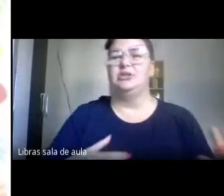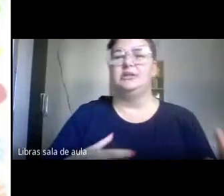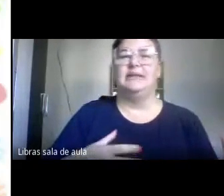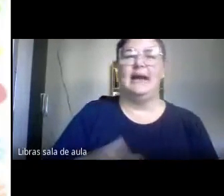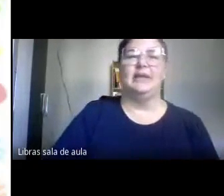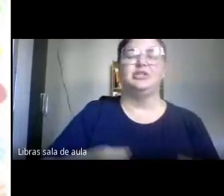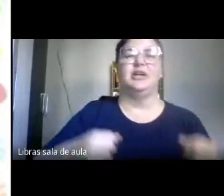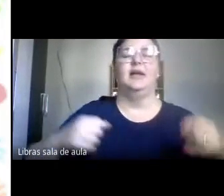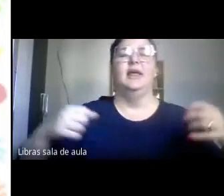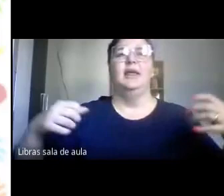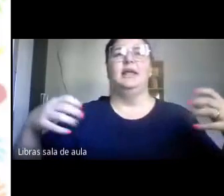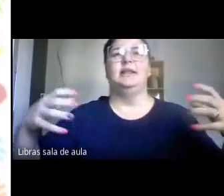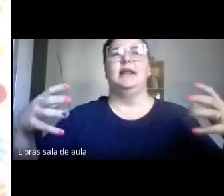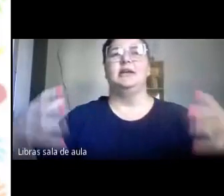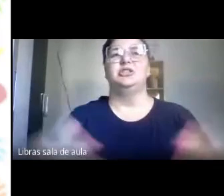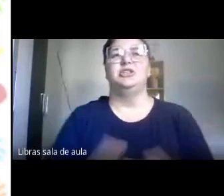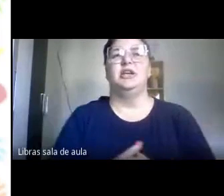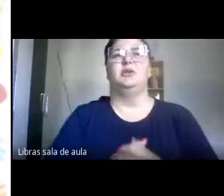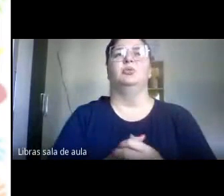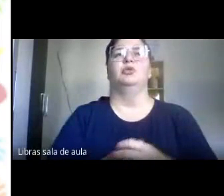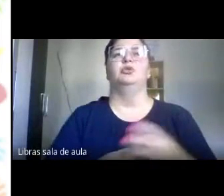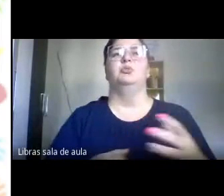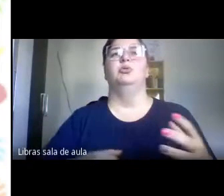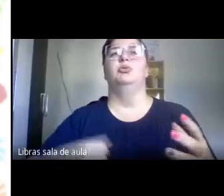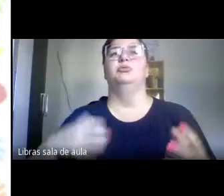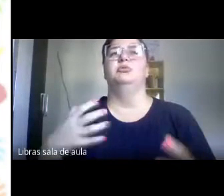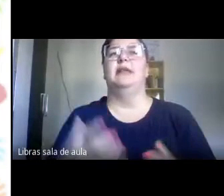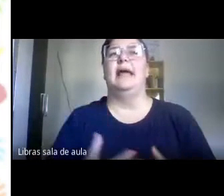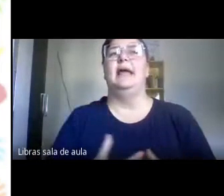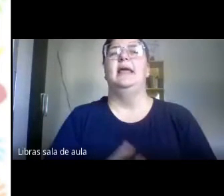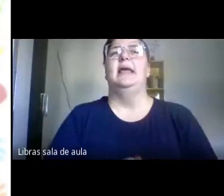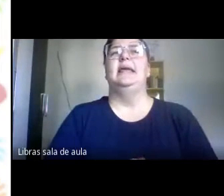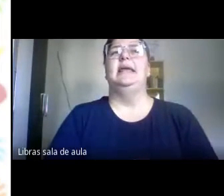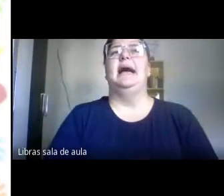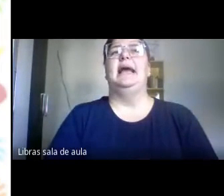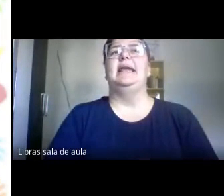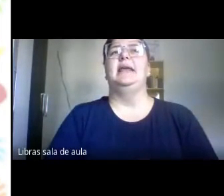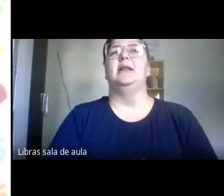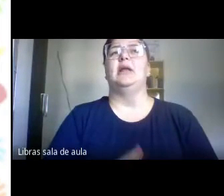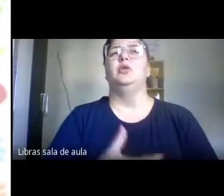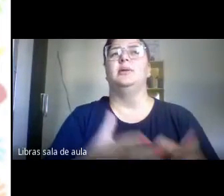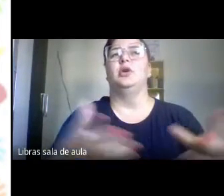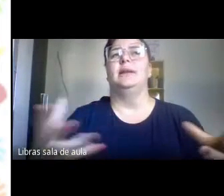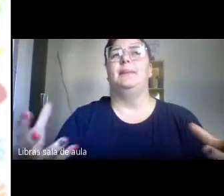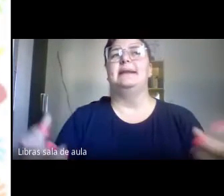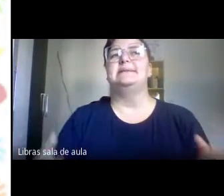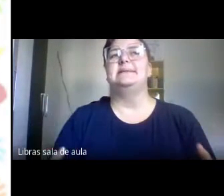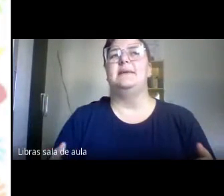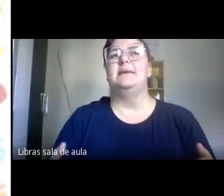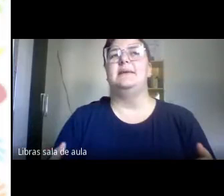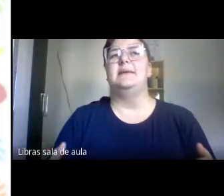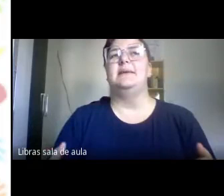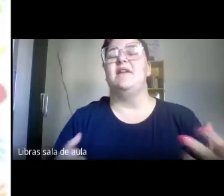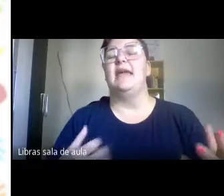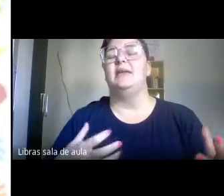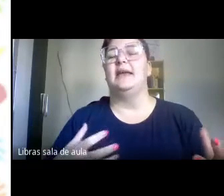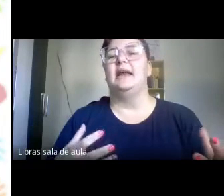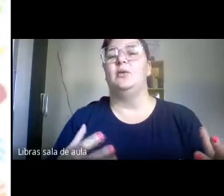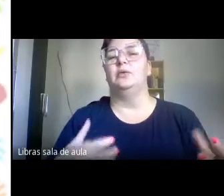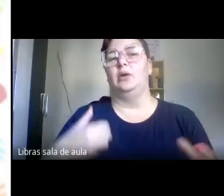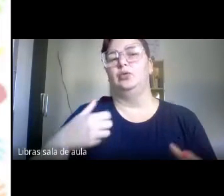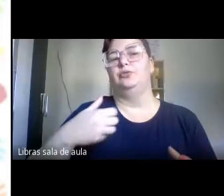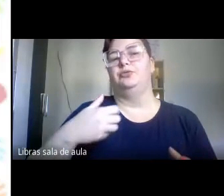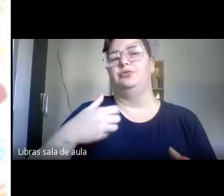dinâmica, didática, interagir com todo mundo, né? E aí a turma toda participa e eles veem que